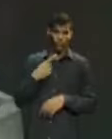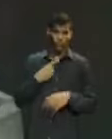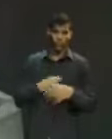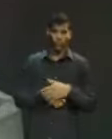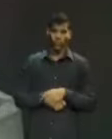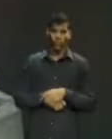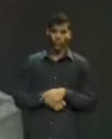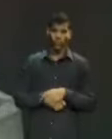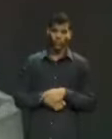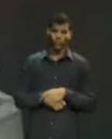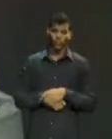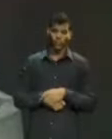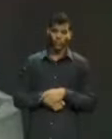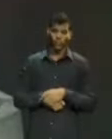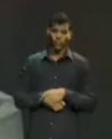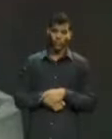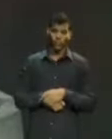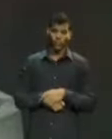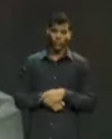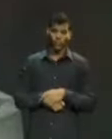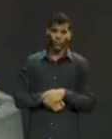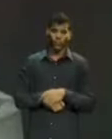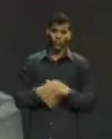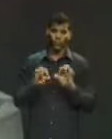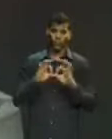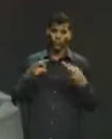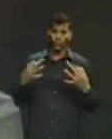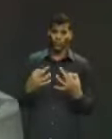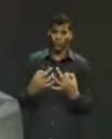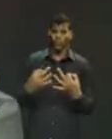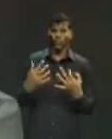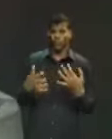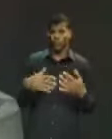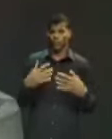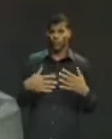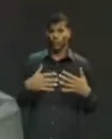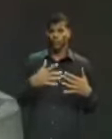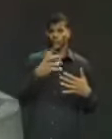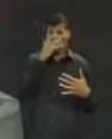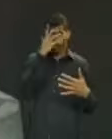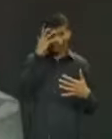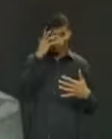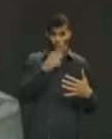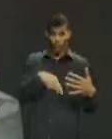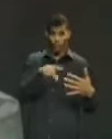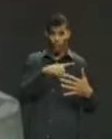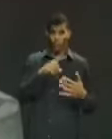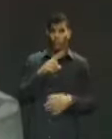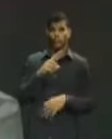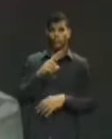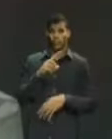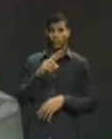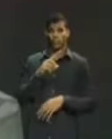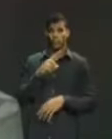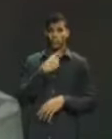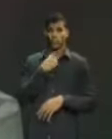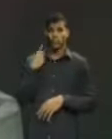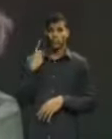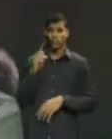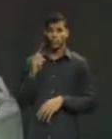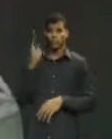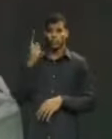companheiros e companheiras, amigos, primos, padrastos, madrastas, enterraram seus adolescentes